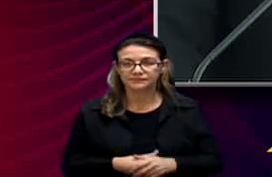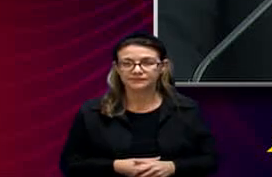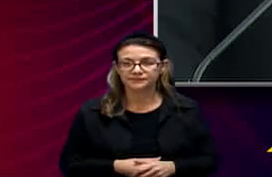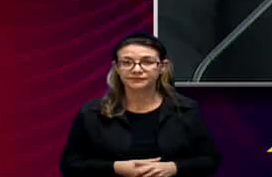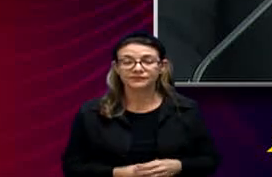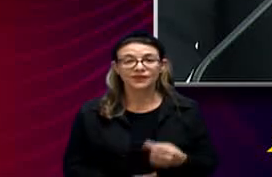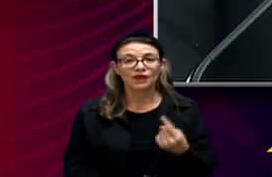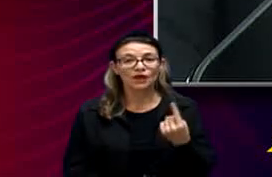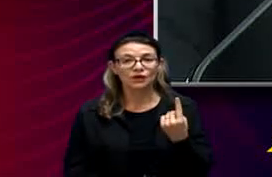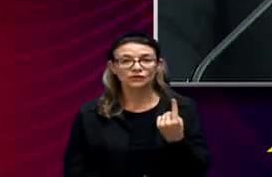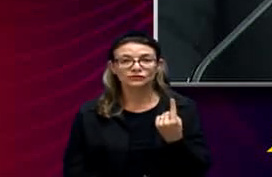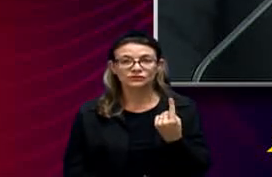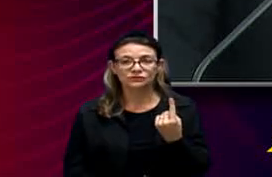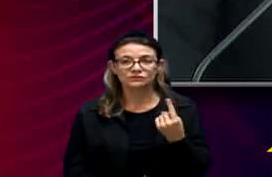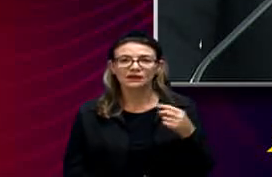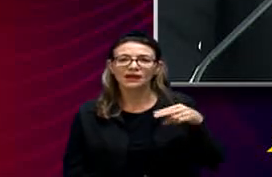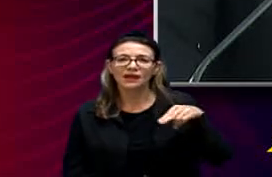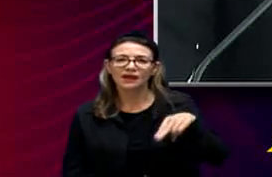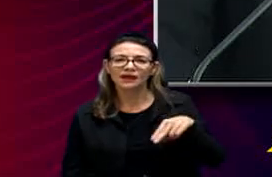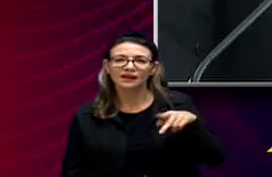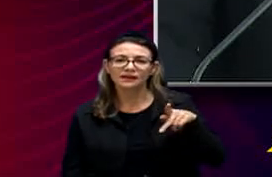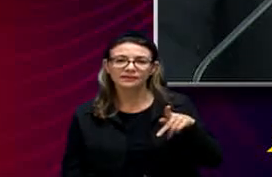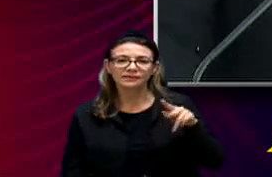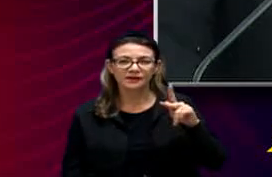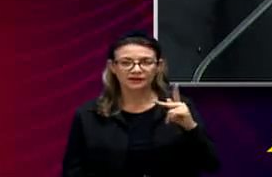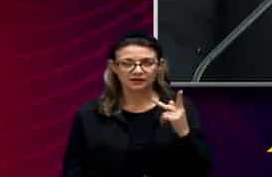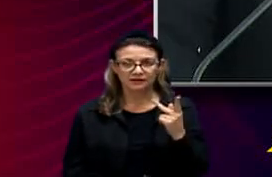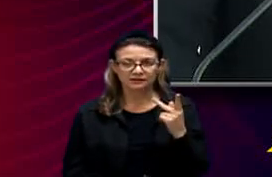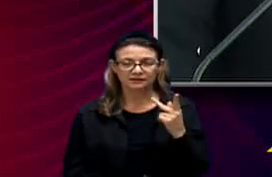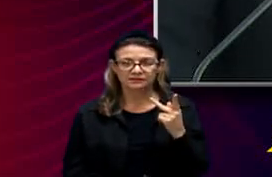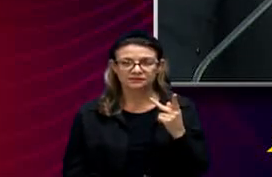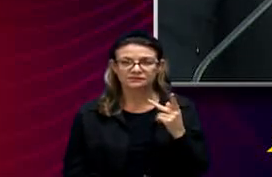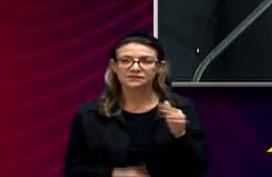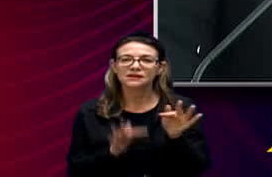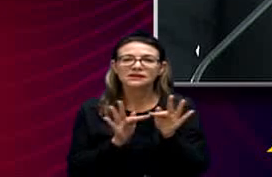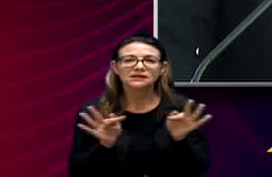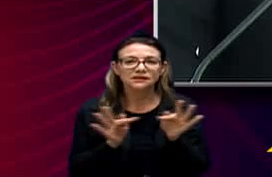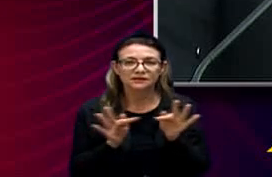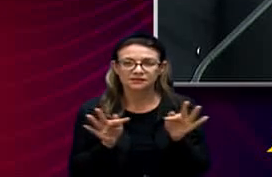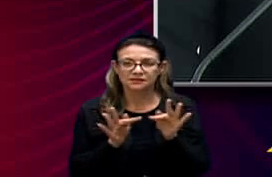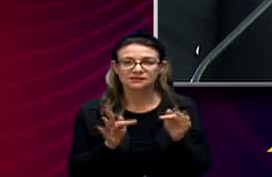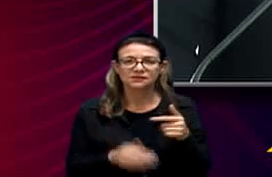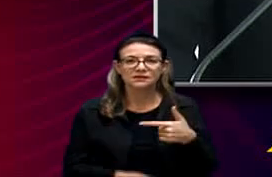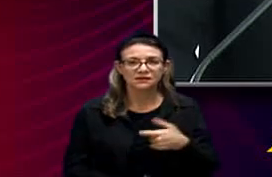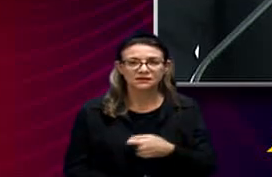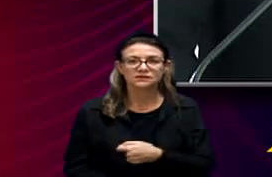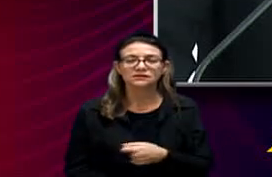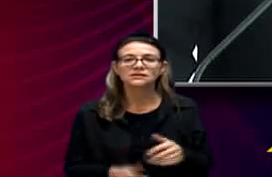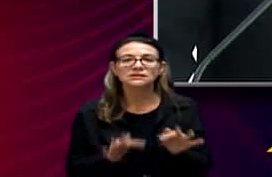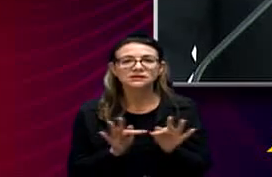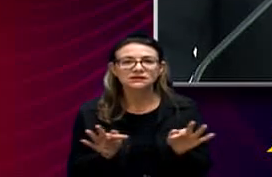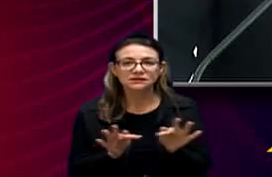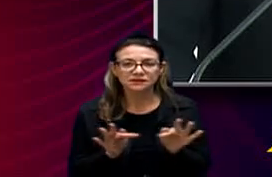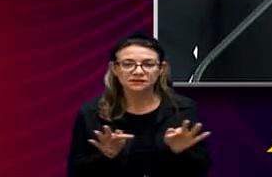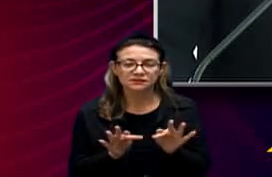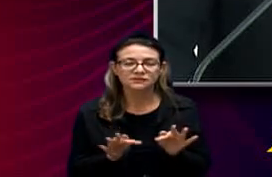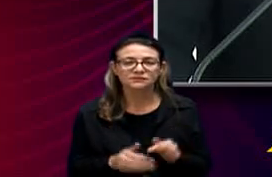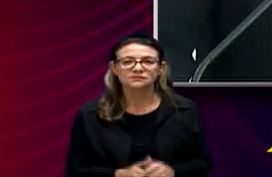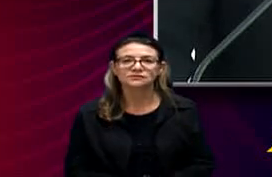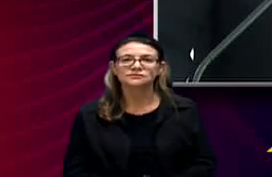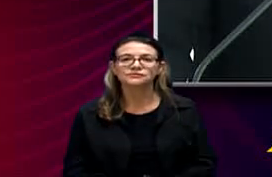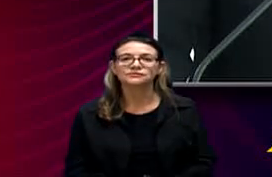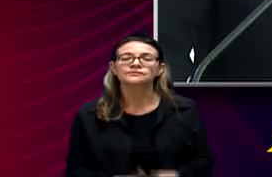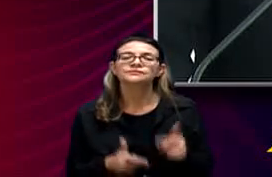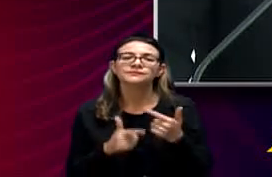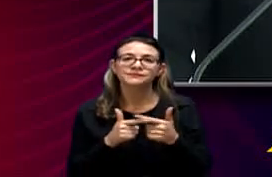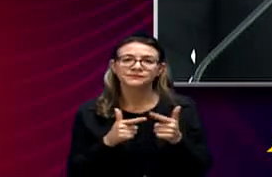tipo né porque tem dois tip NP a mais que seria mais simples possível ela tá faltando é esse que é o que tá acontecendo o que é mais utilizada o